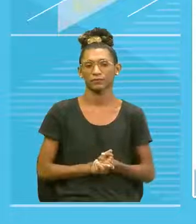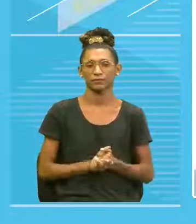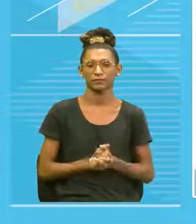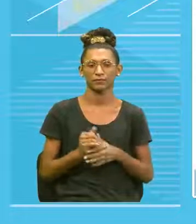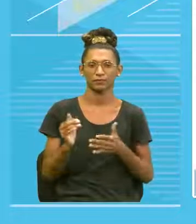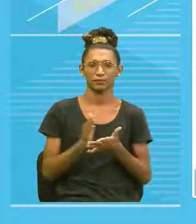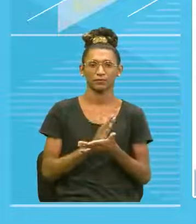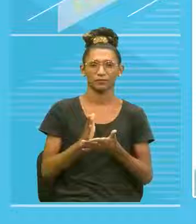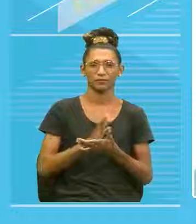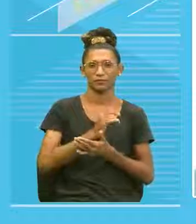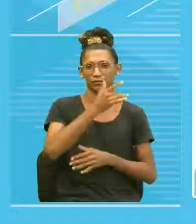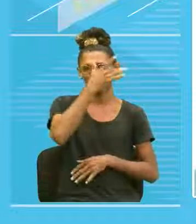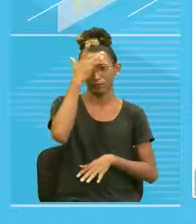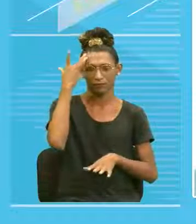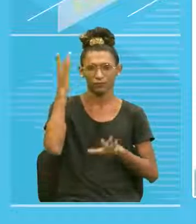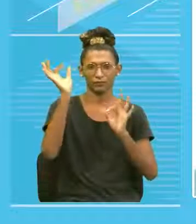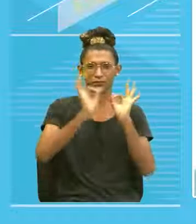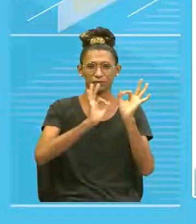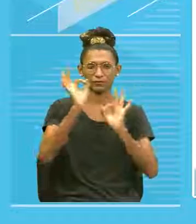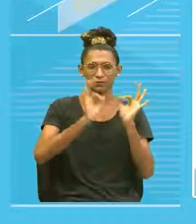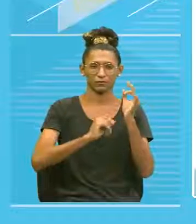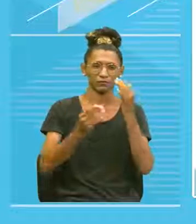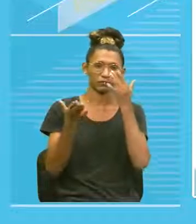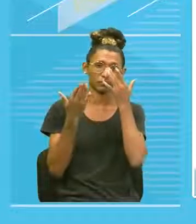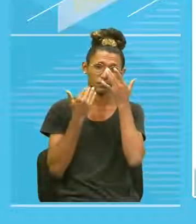e as pessoas preparavam os alimentos